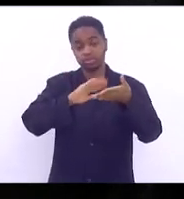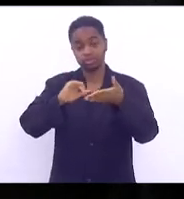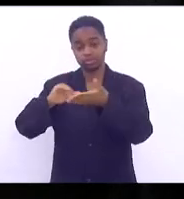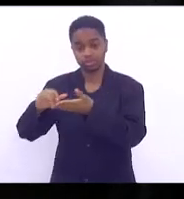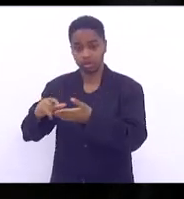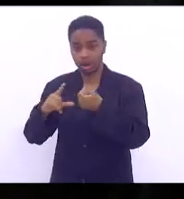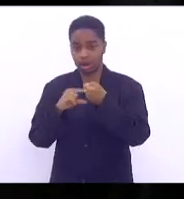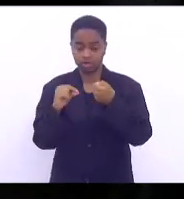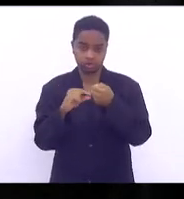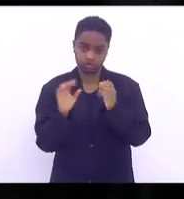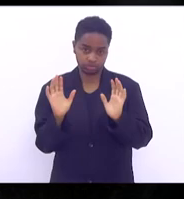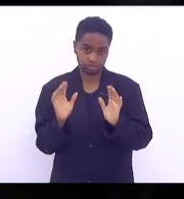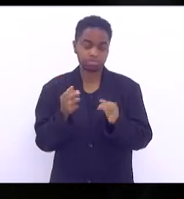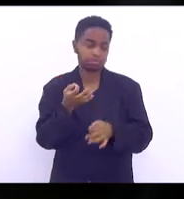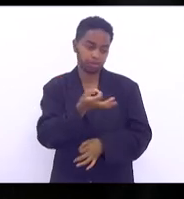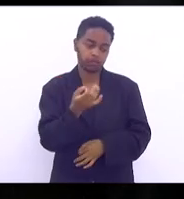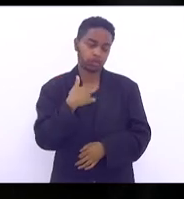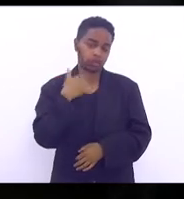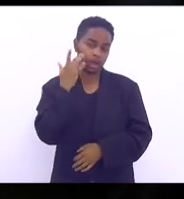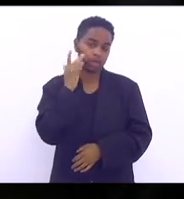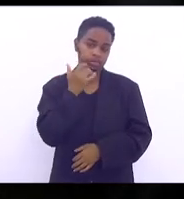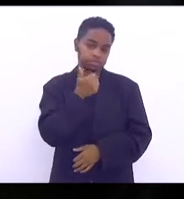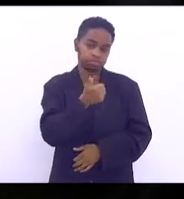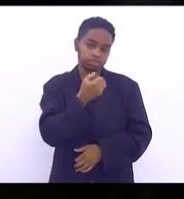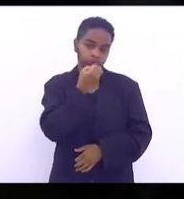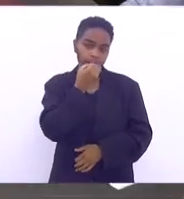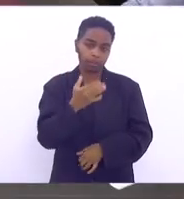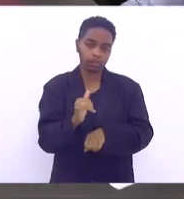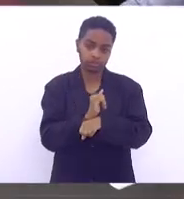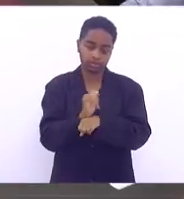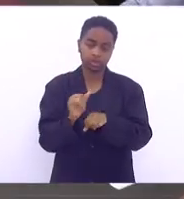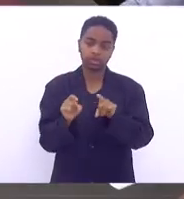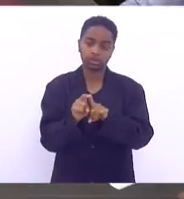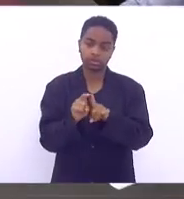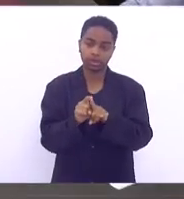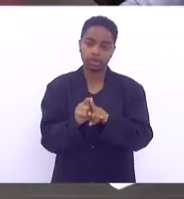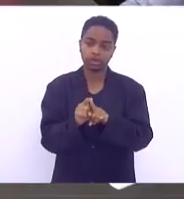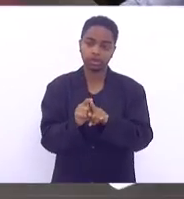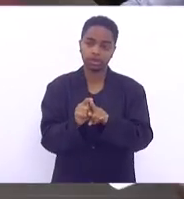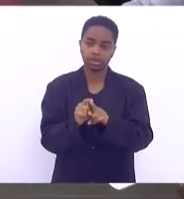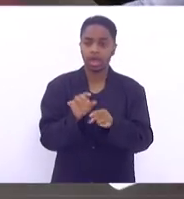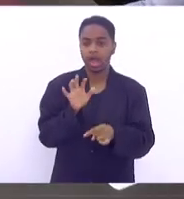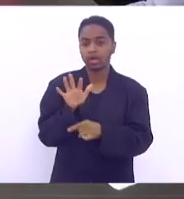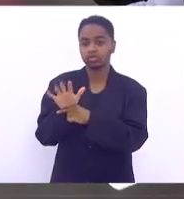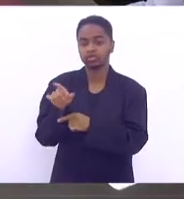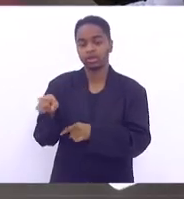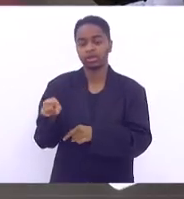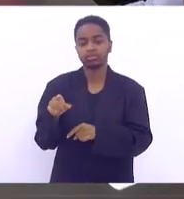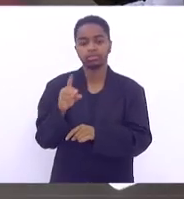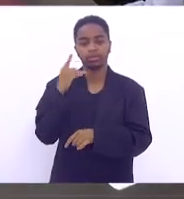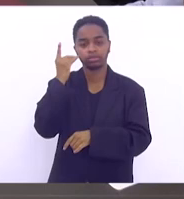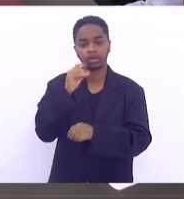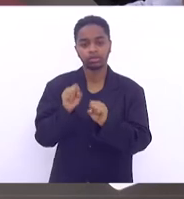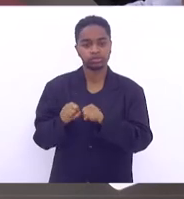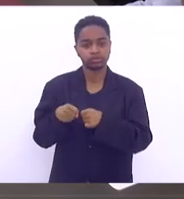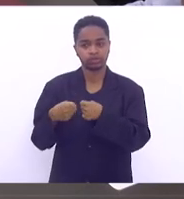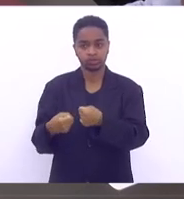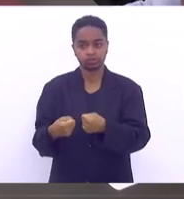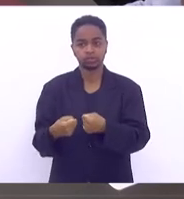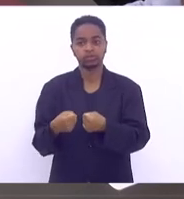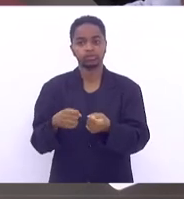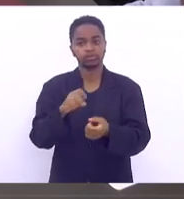Perfeito. Tá? Perfeito. Acho que é um bom caminho. E aí faz jus ali ao esforço do deputado Delaroli, deputado Serafim, deputado Fred Pacheco,